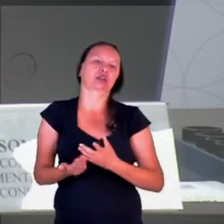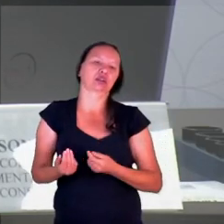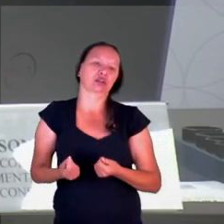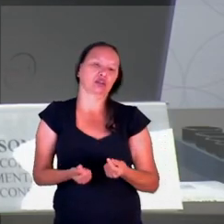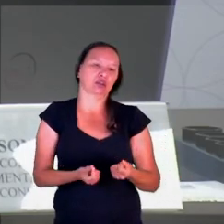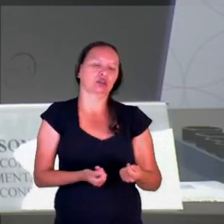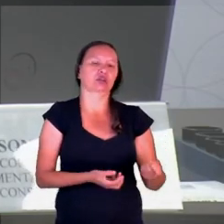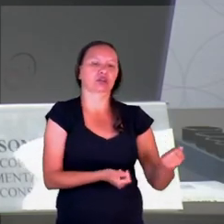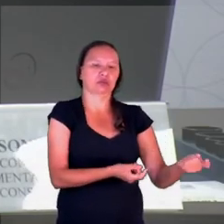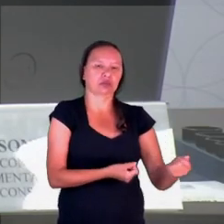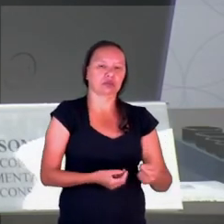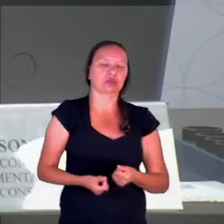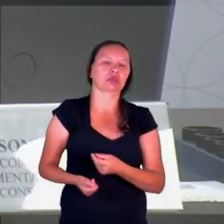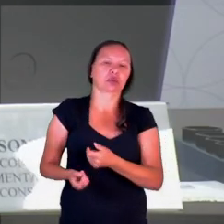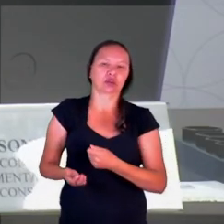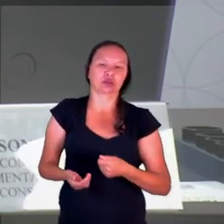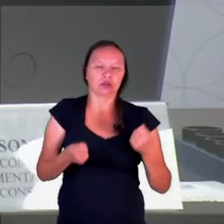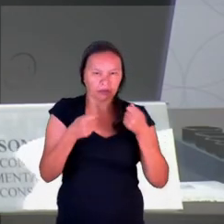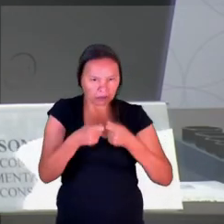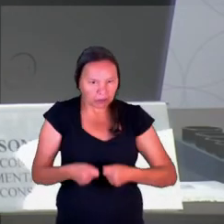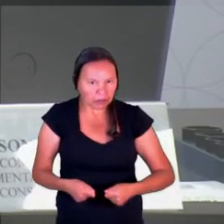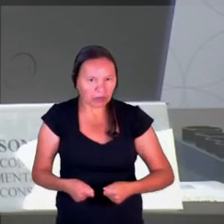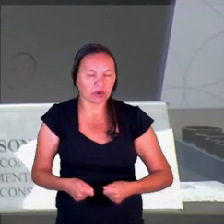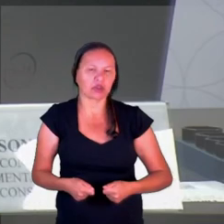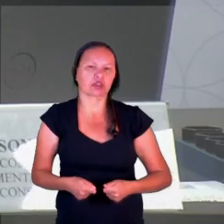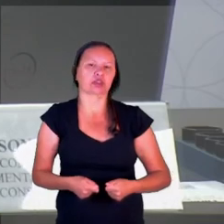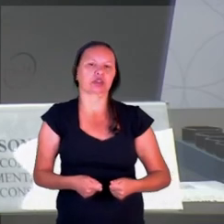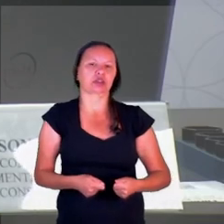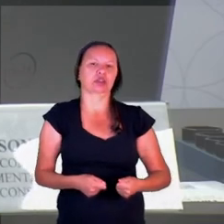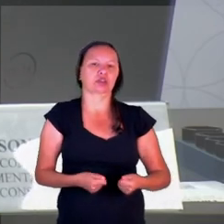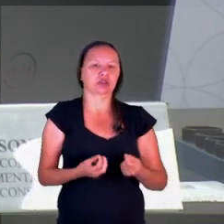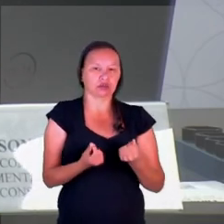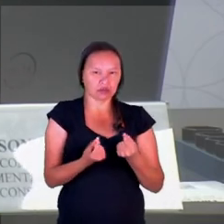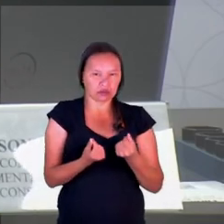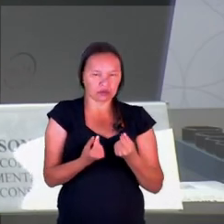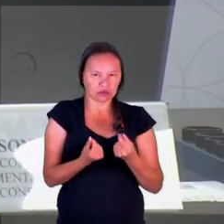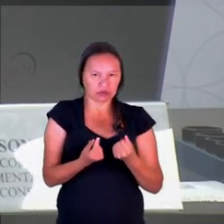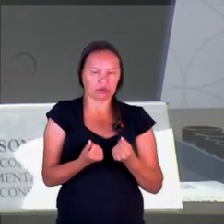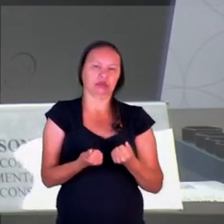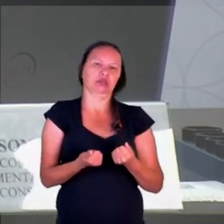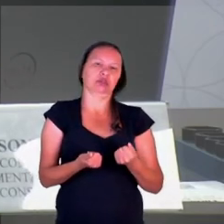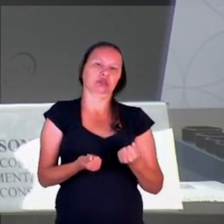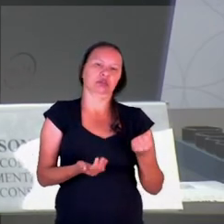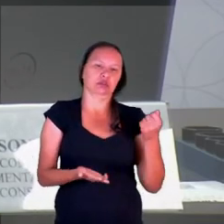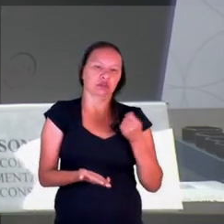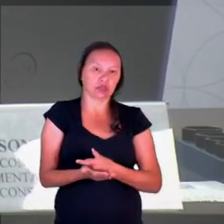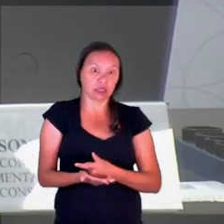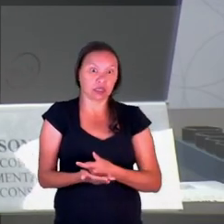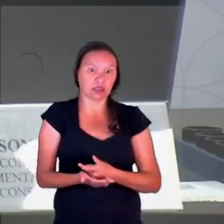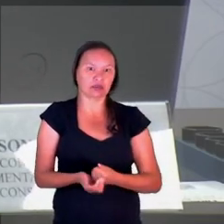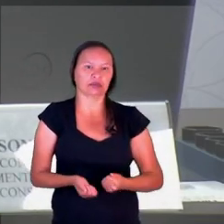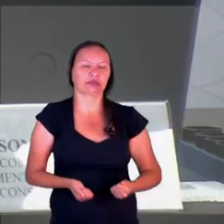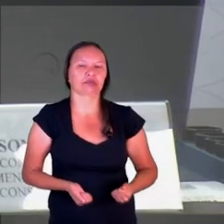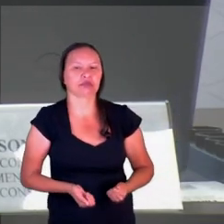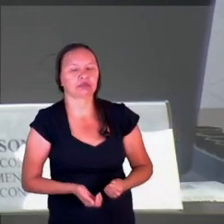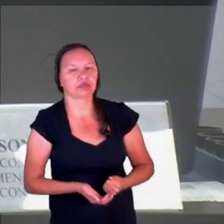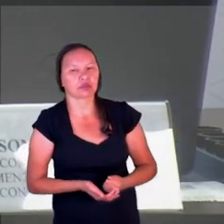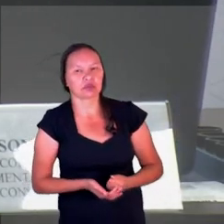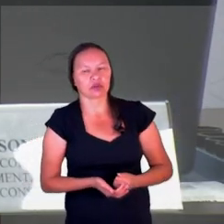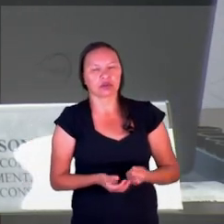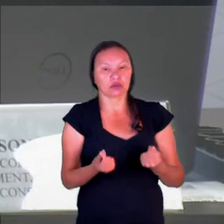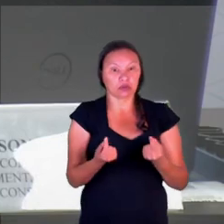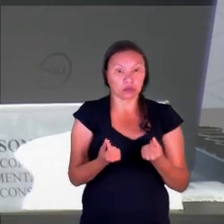políticas que possam as pessoas ter algum algum vamos dizer assim